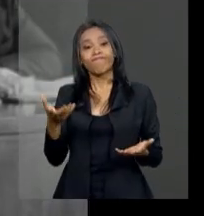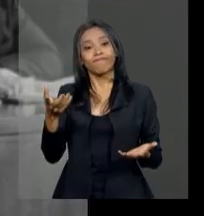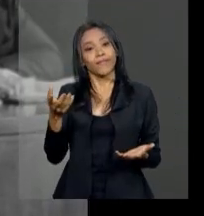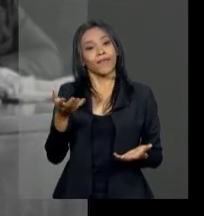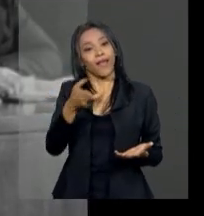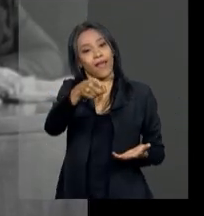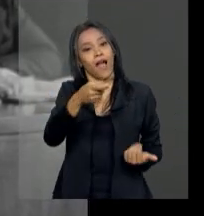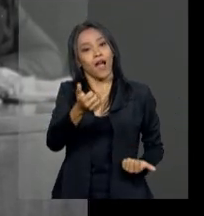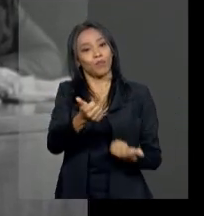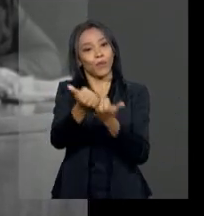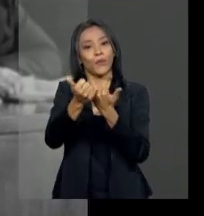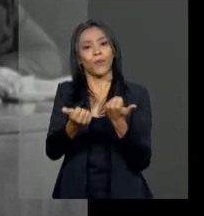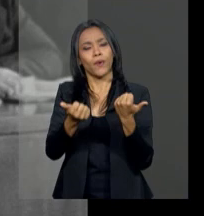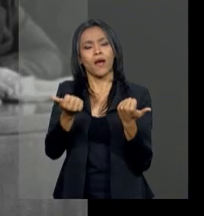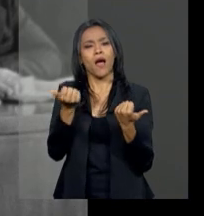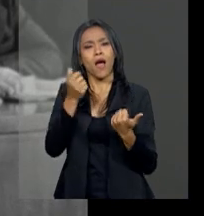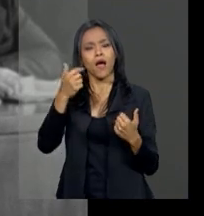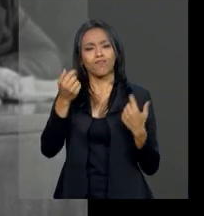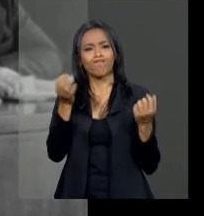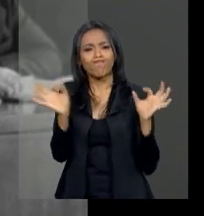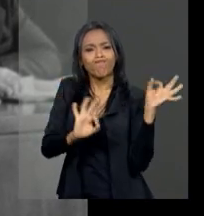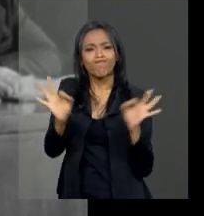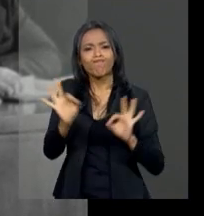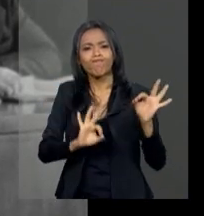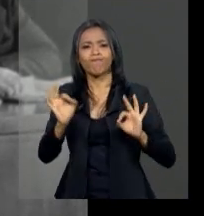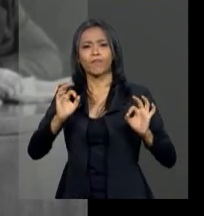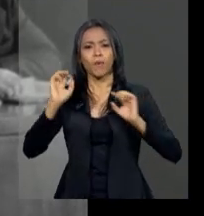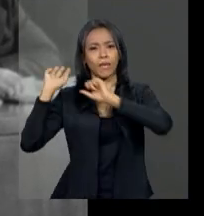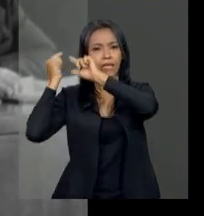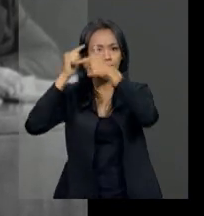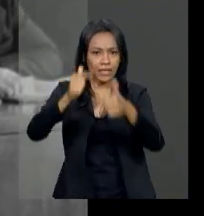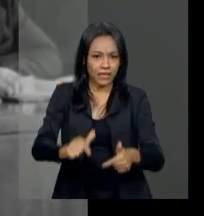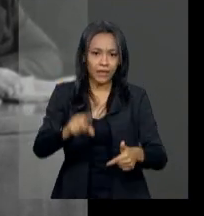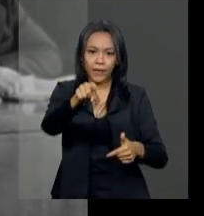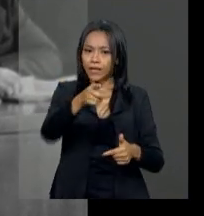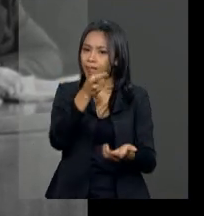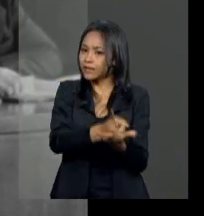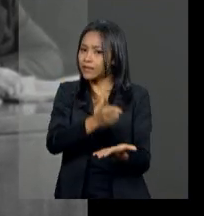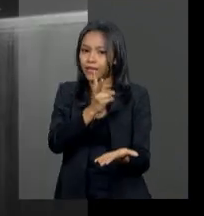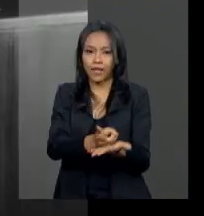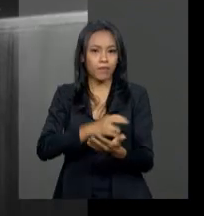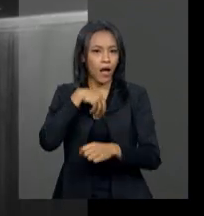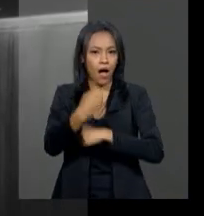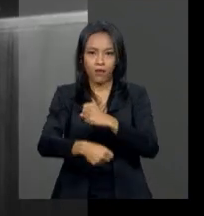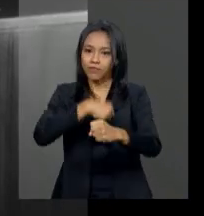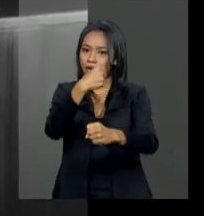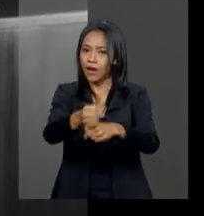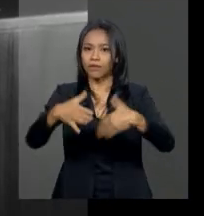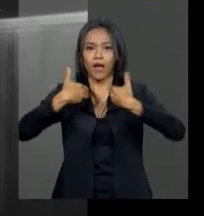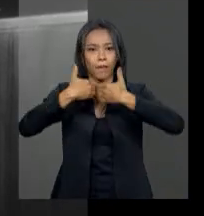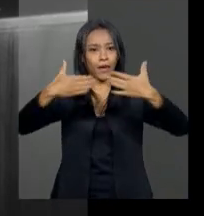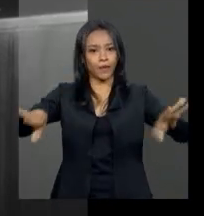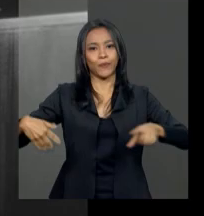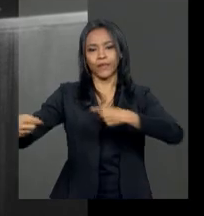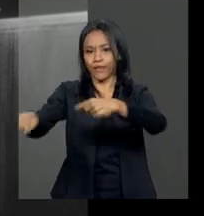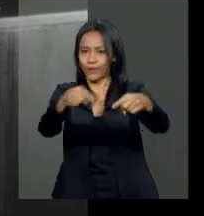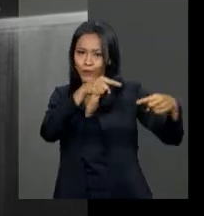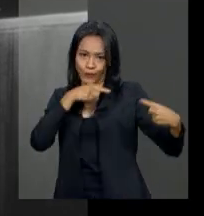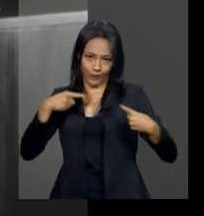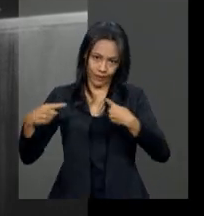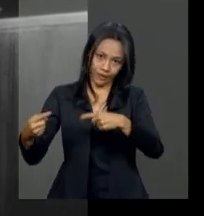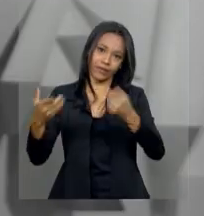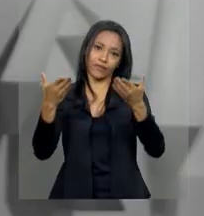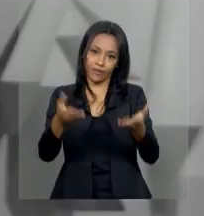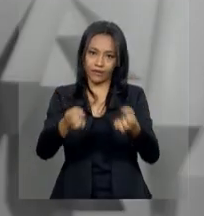ajudou a construir uma tradição, um representante do Brasil fazer todo ano a abertura dos debates da Assembleia Geral